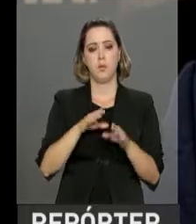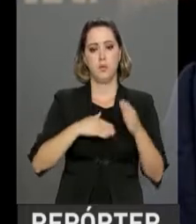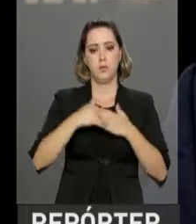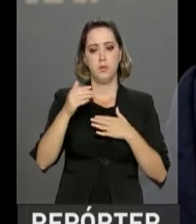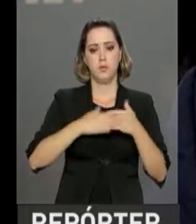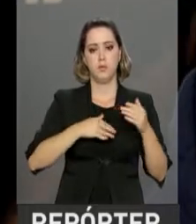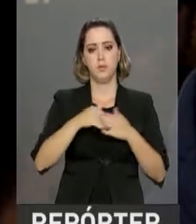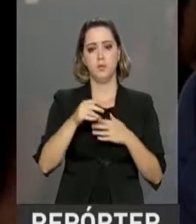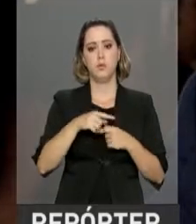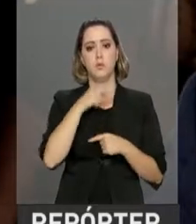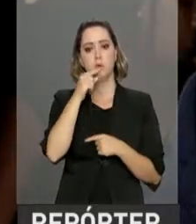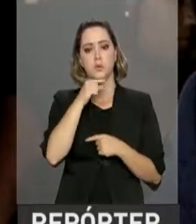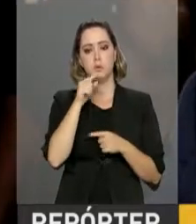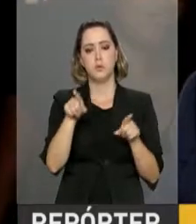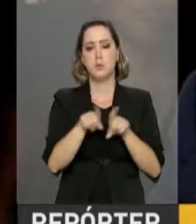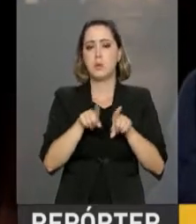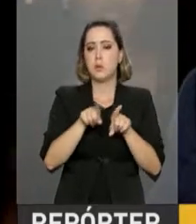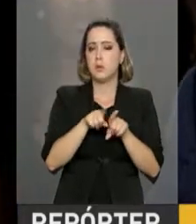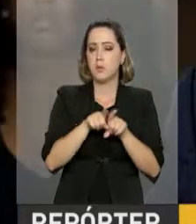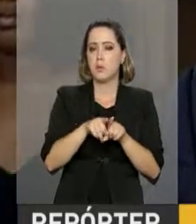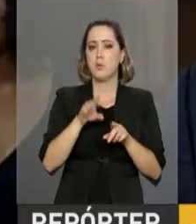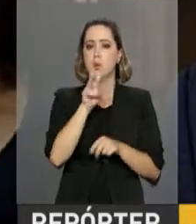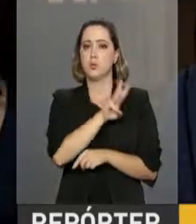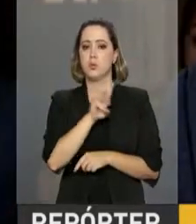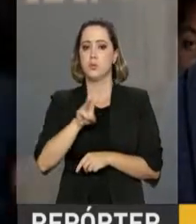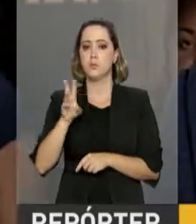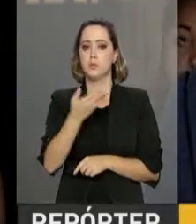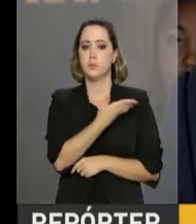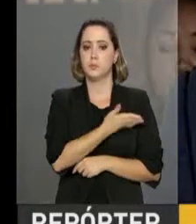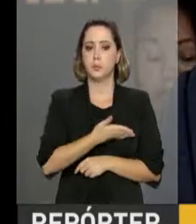dúvida você pode acessar o site da receita federal em